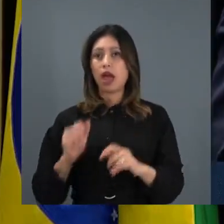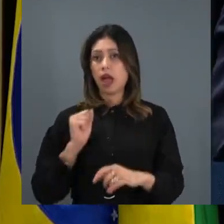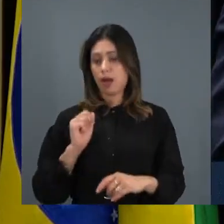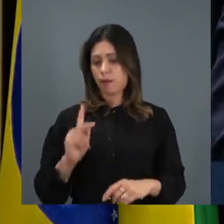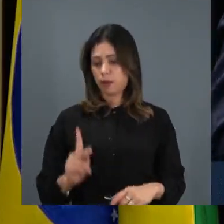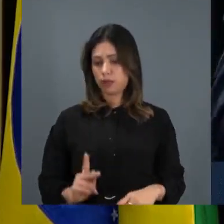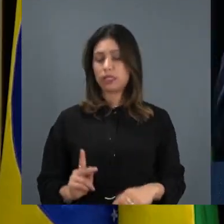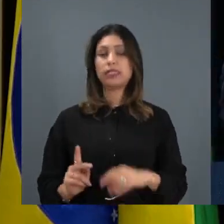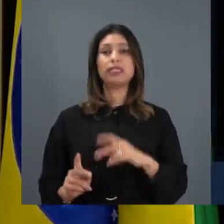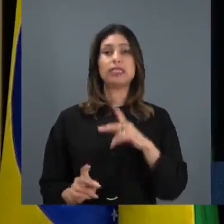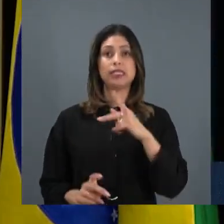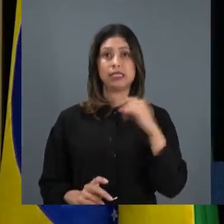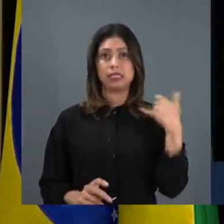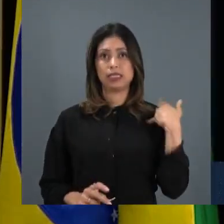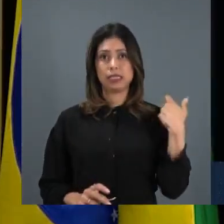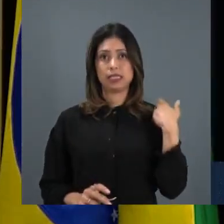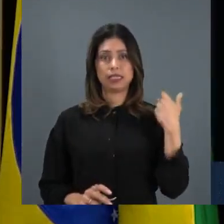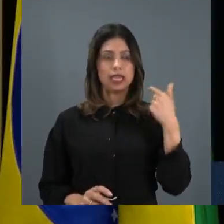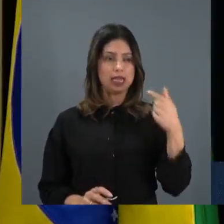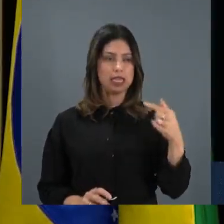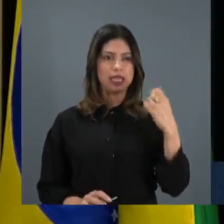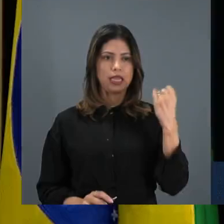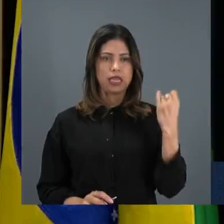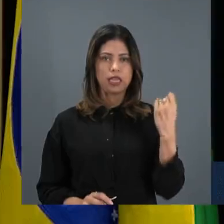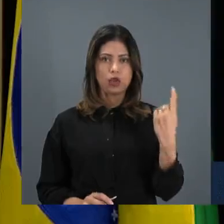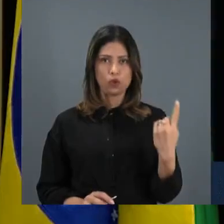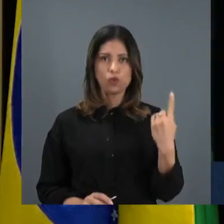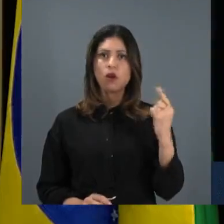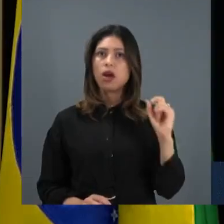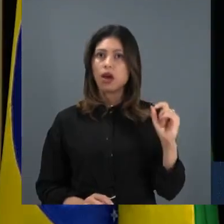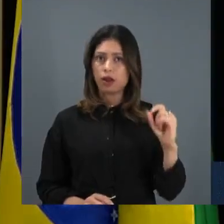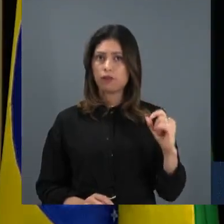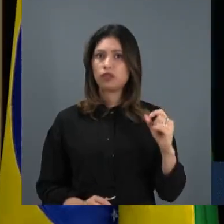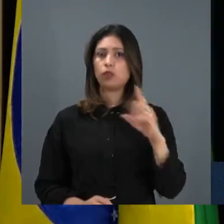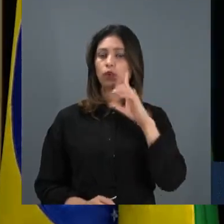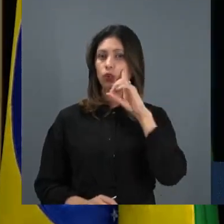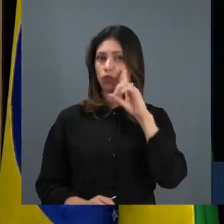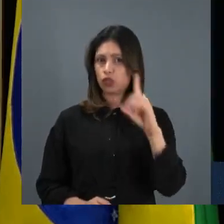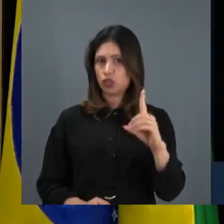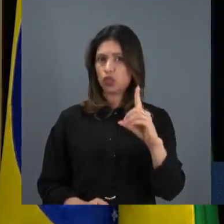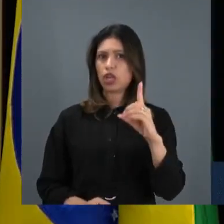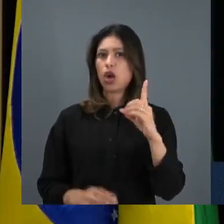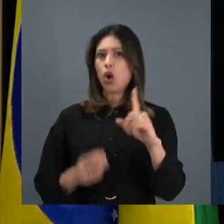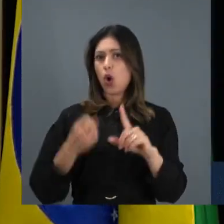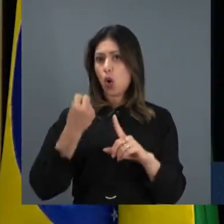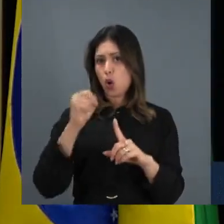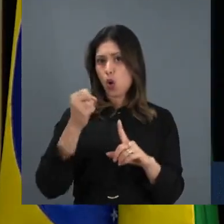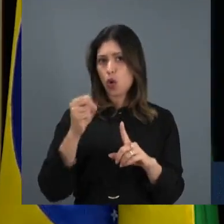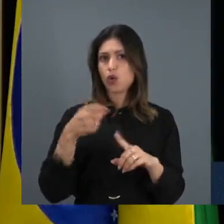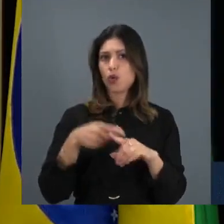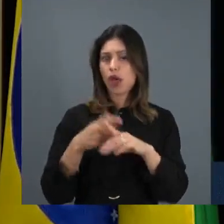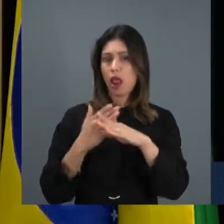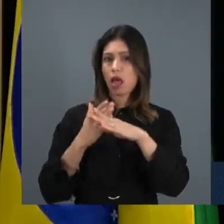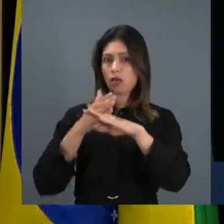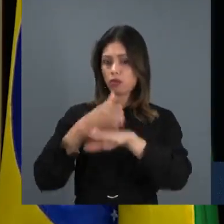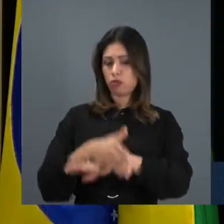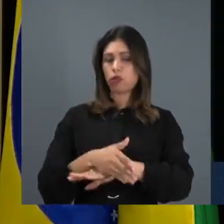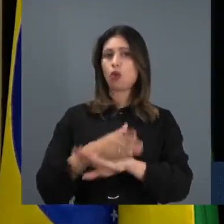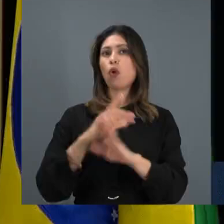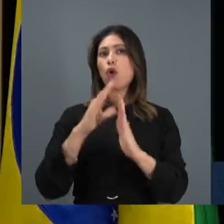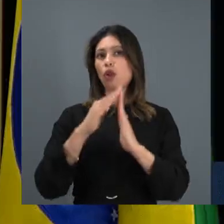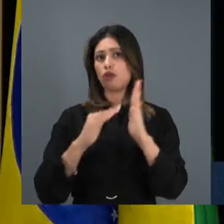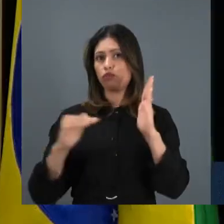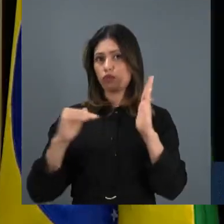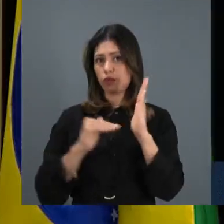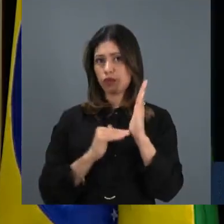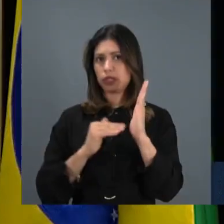de locomoção. Ela foi presa no dia 8 de janeiro de 2023, após entrar no Palácio do Planalto, para se